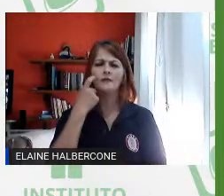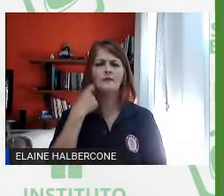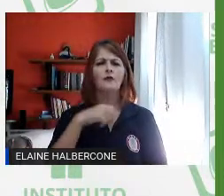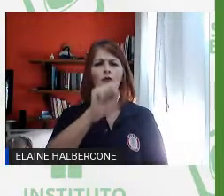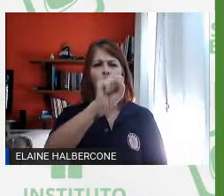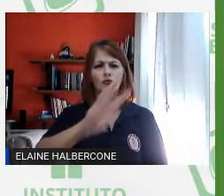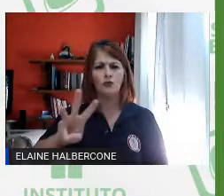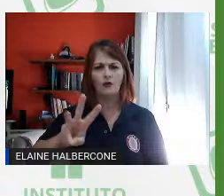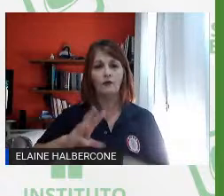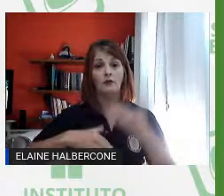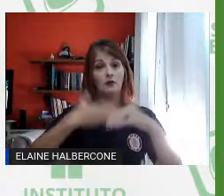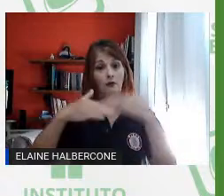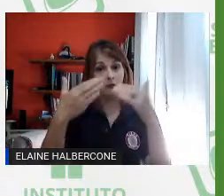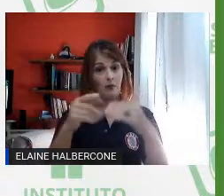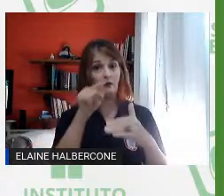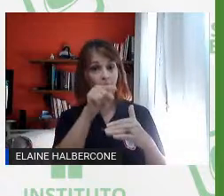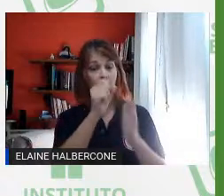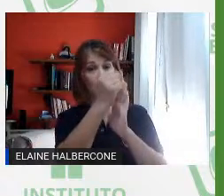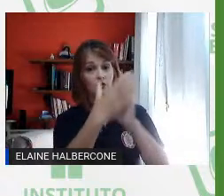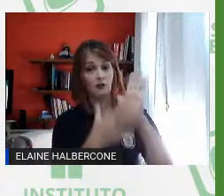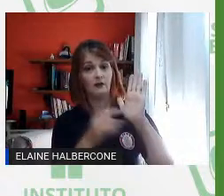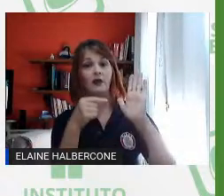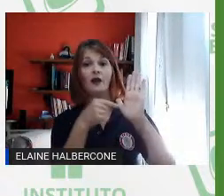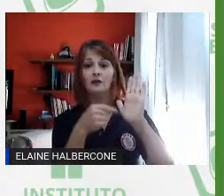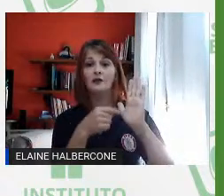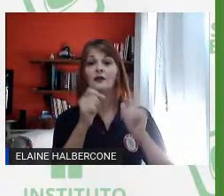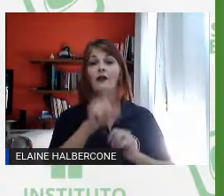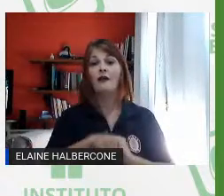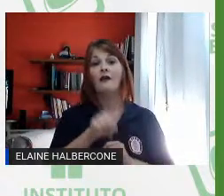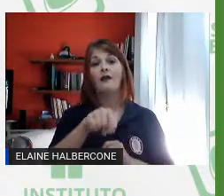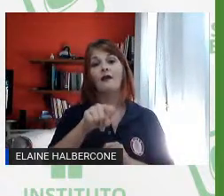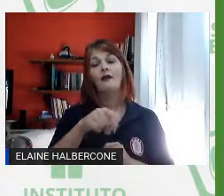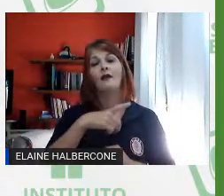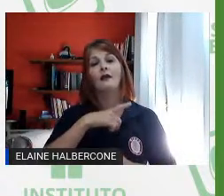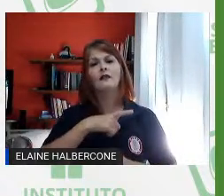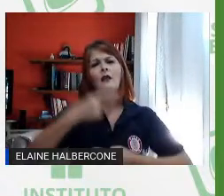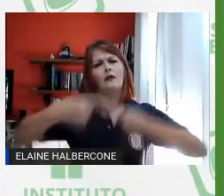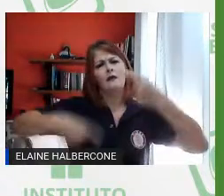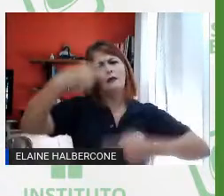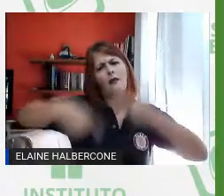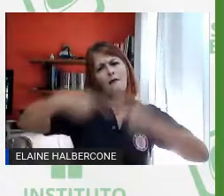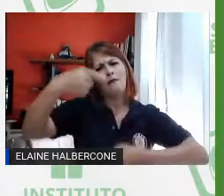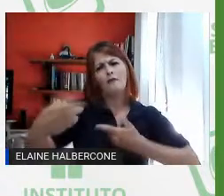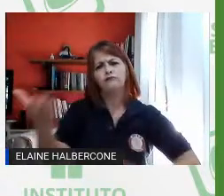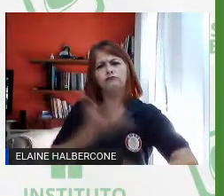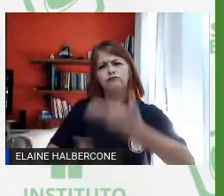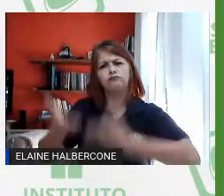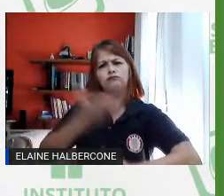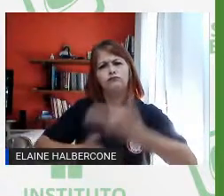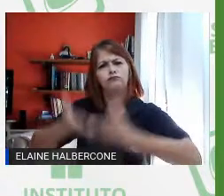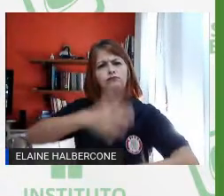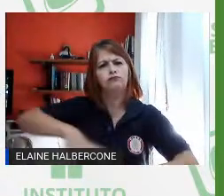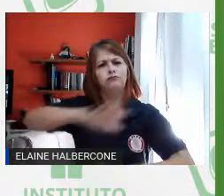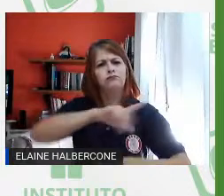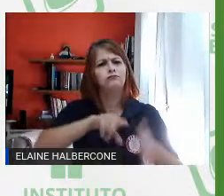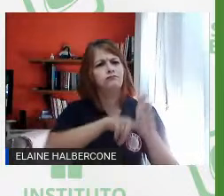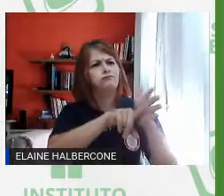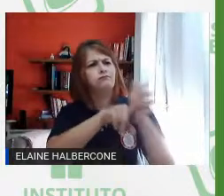no software são atividades que causam debate e discussão, criando esse ambiente de